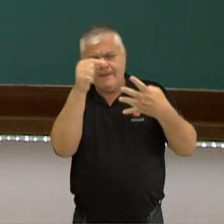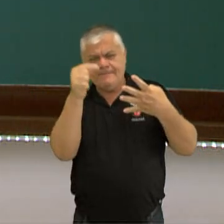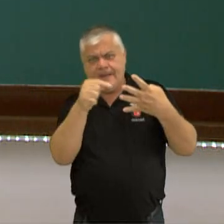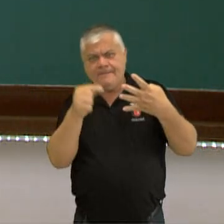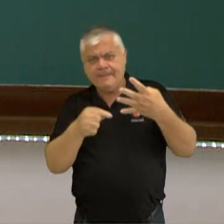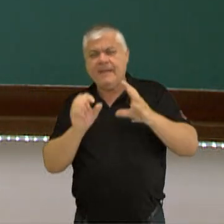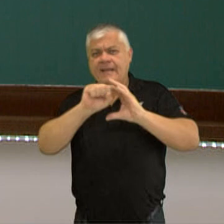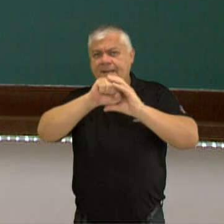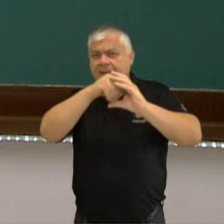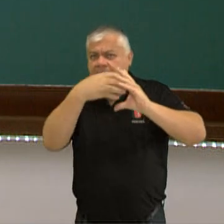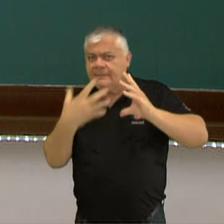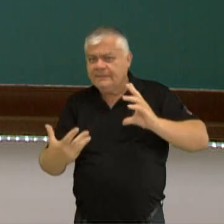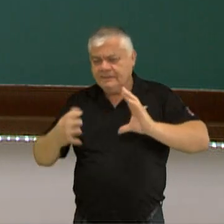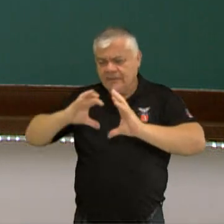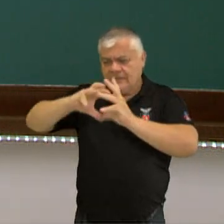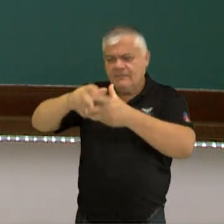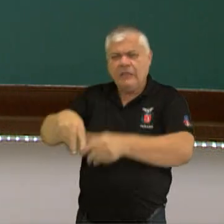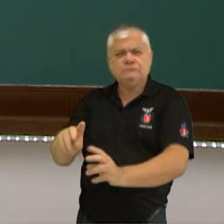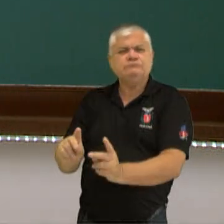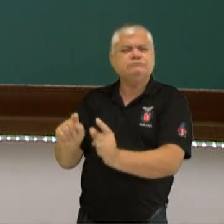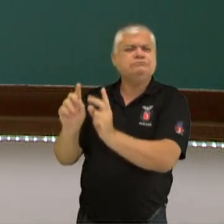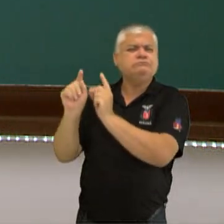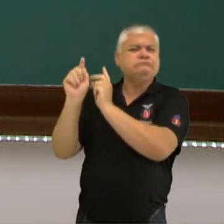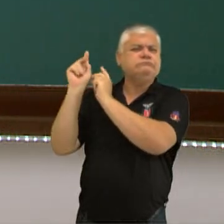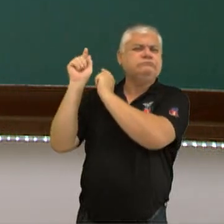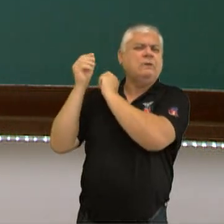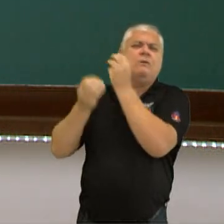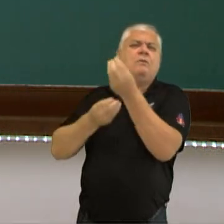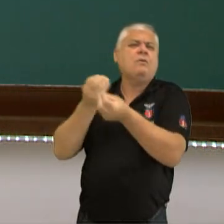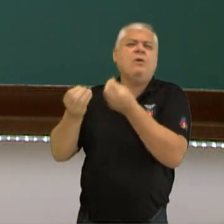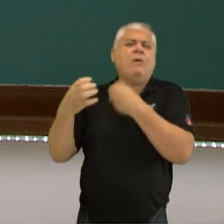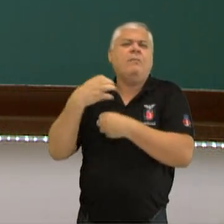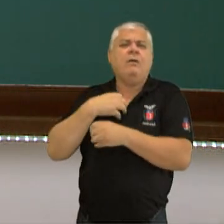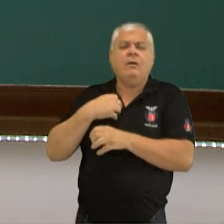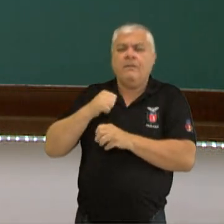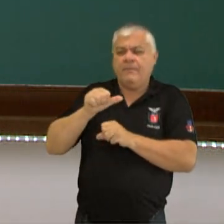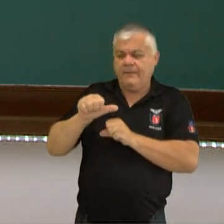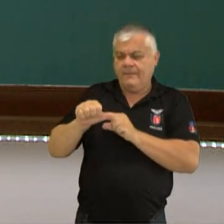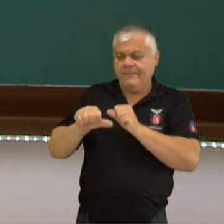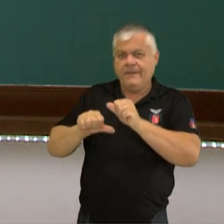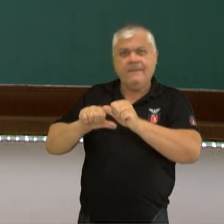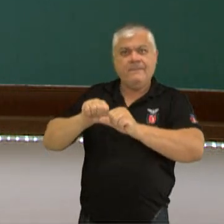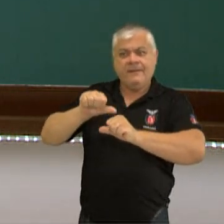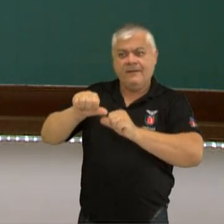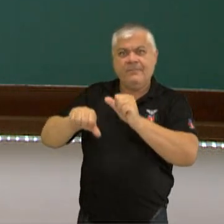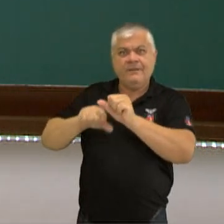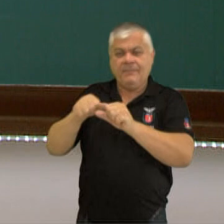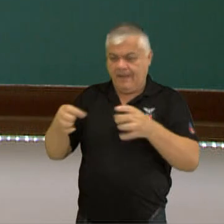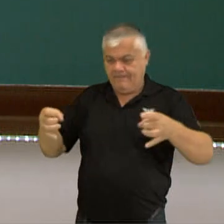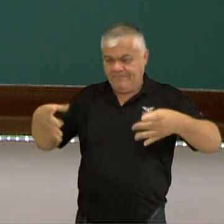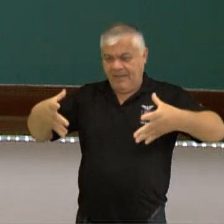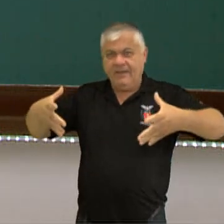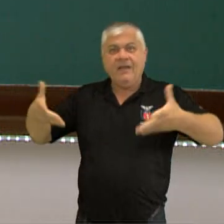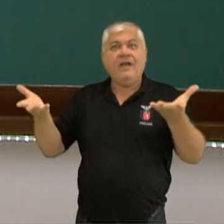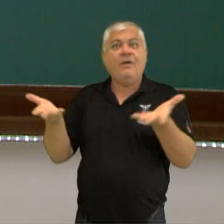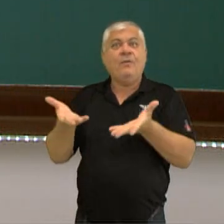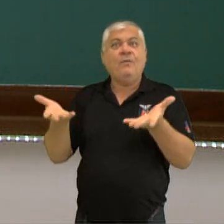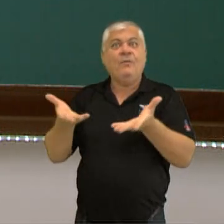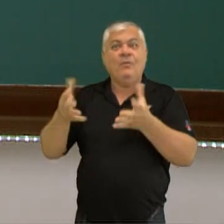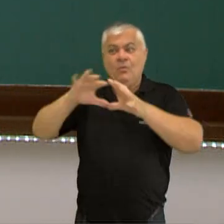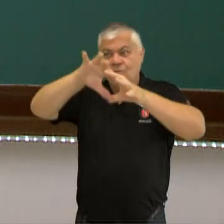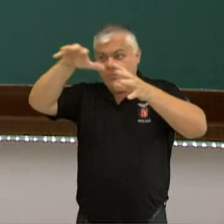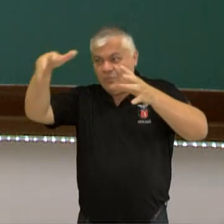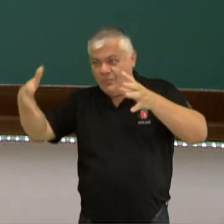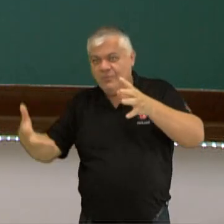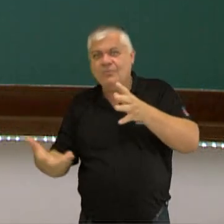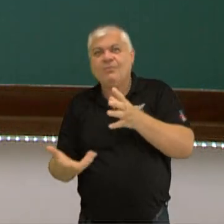as características da Terra primitiva, como ela era e como ela foi se modificando até chegar no que nós temos